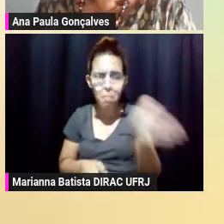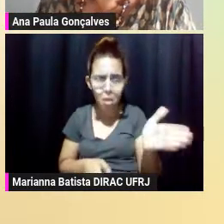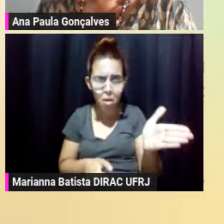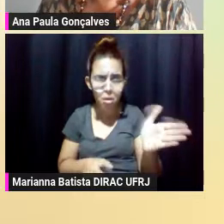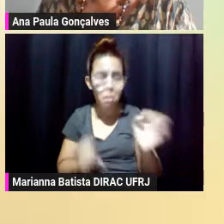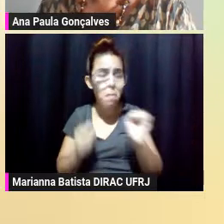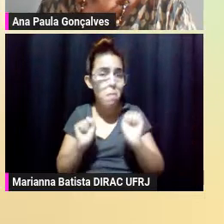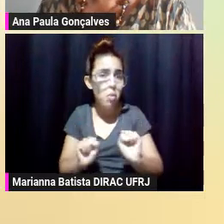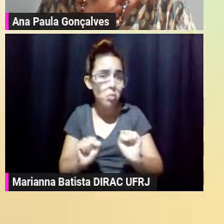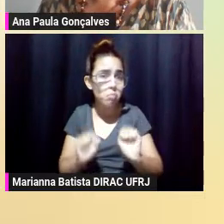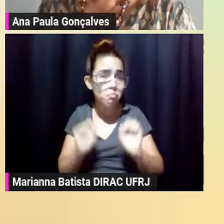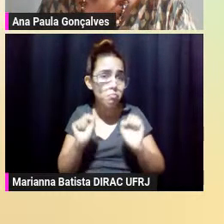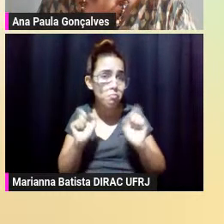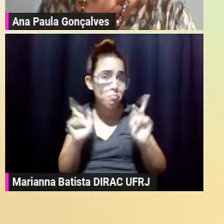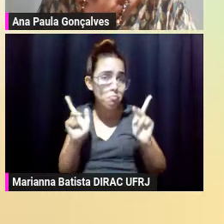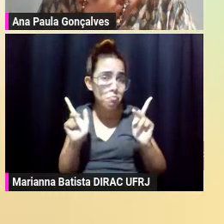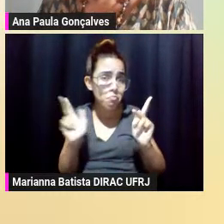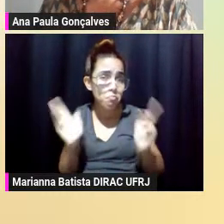Por favor.